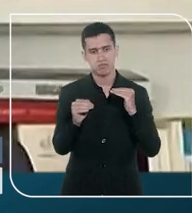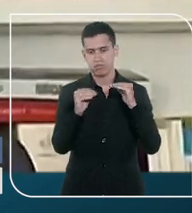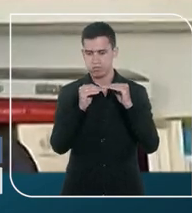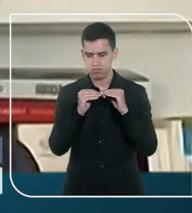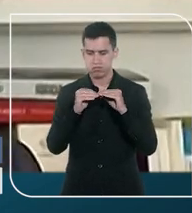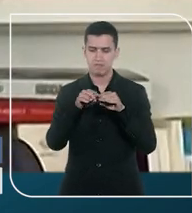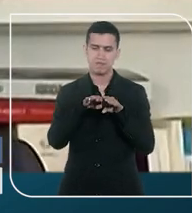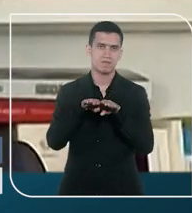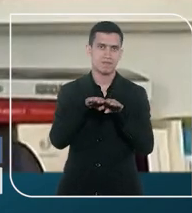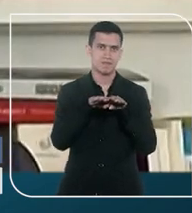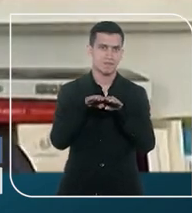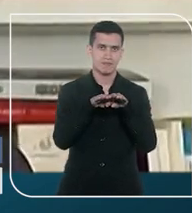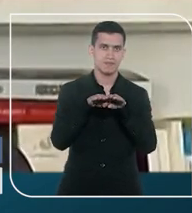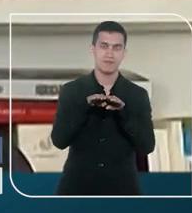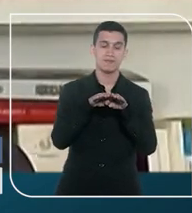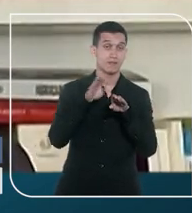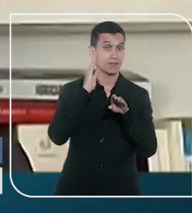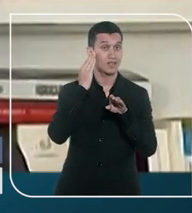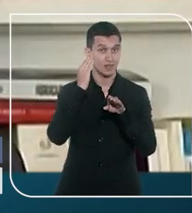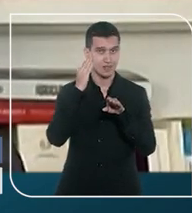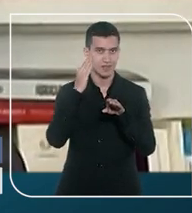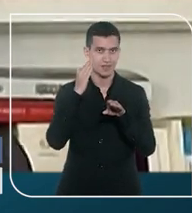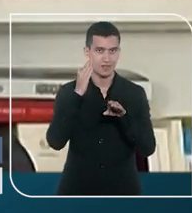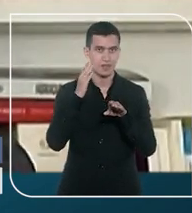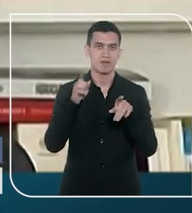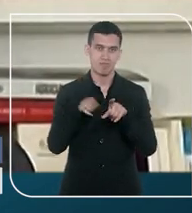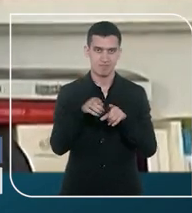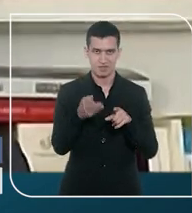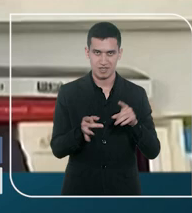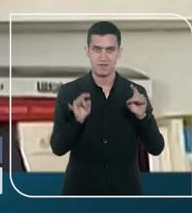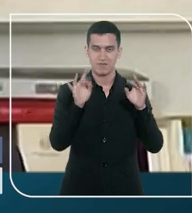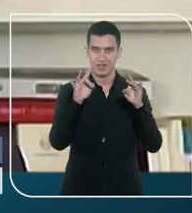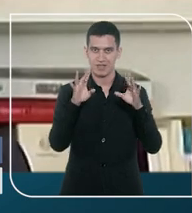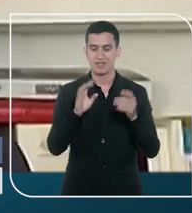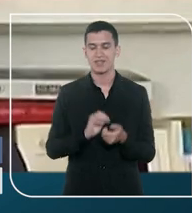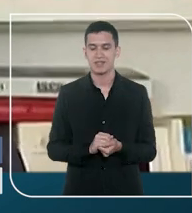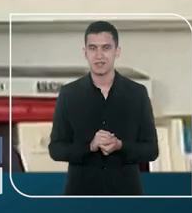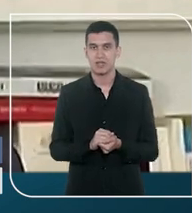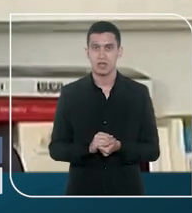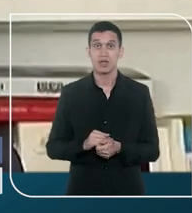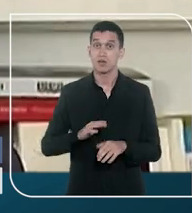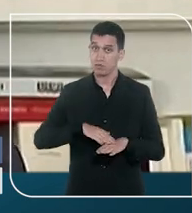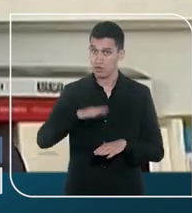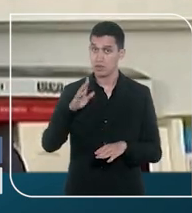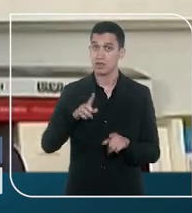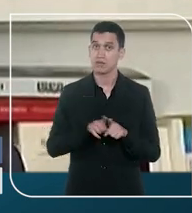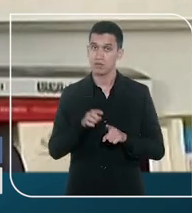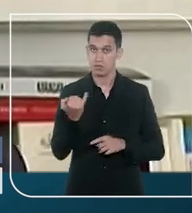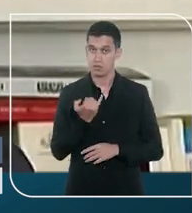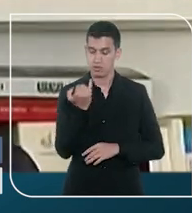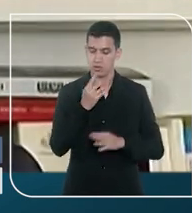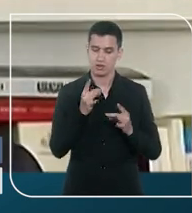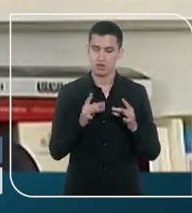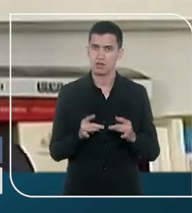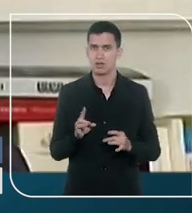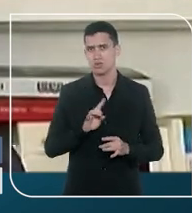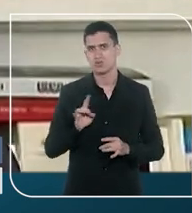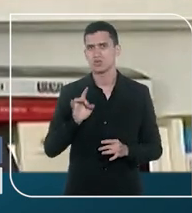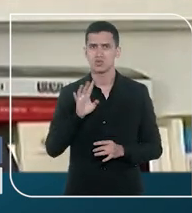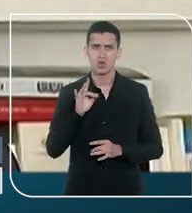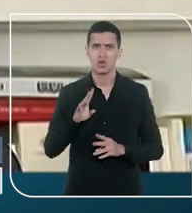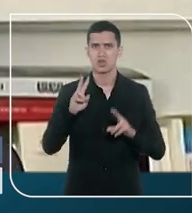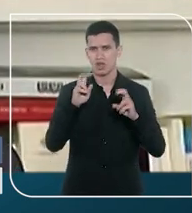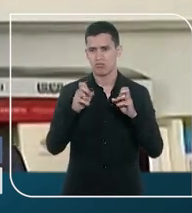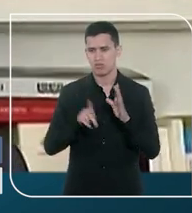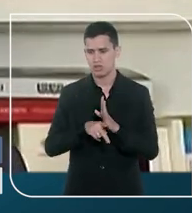controvérsias jurídicas de mérito, conforme eu havia mencionado. Mais do que isso, acho que é importante a gente destacar não só a questão da